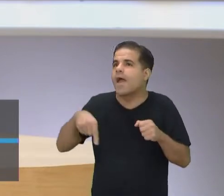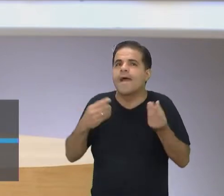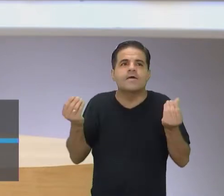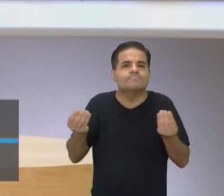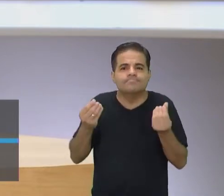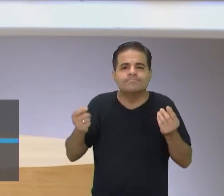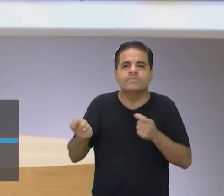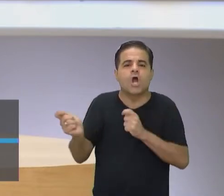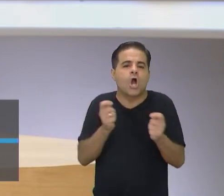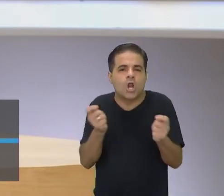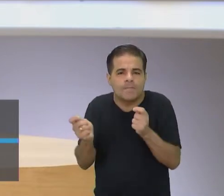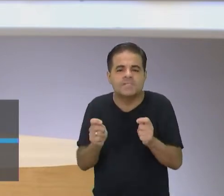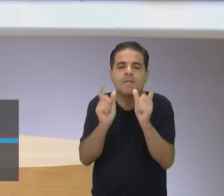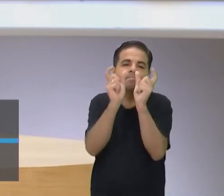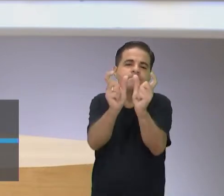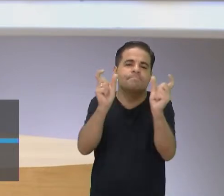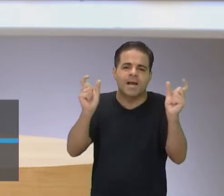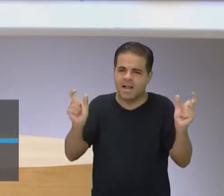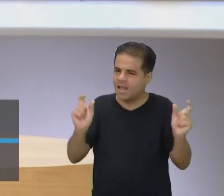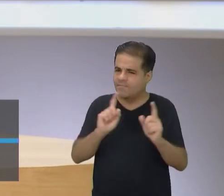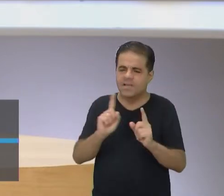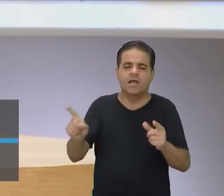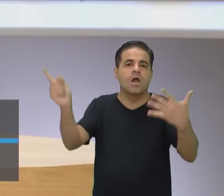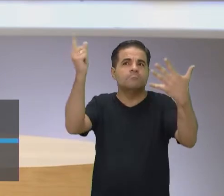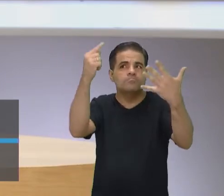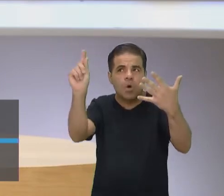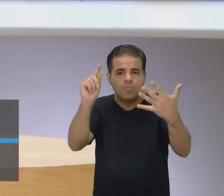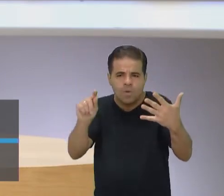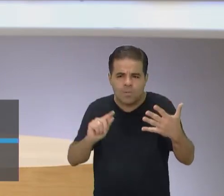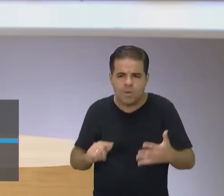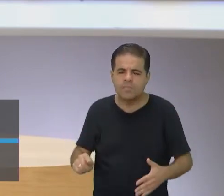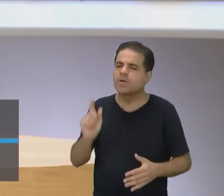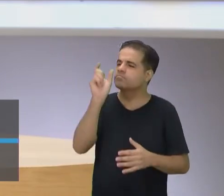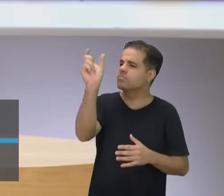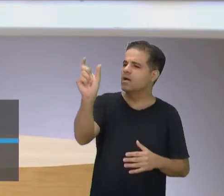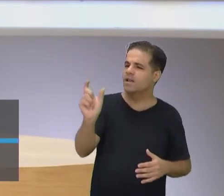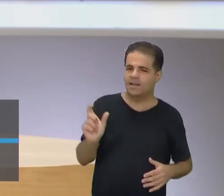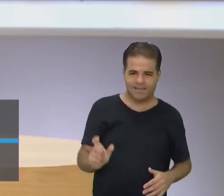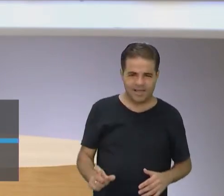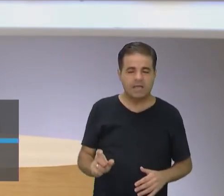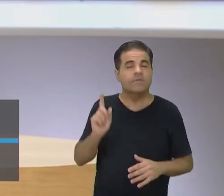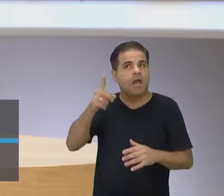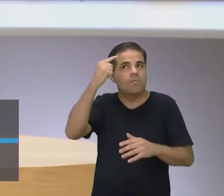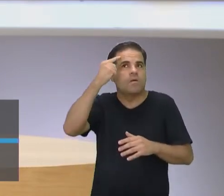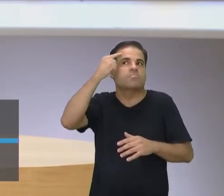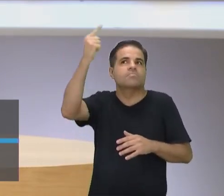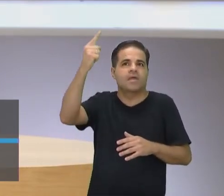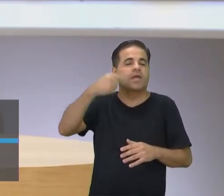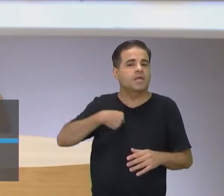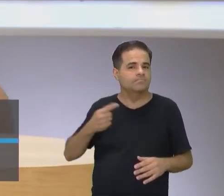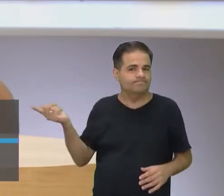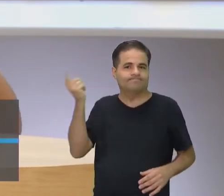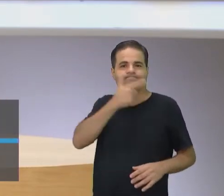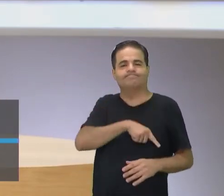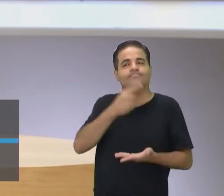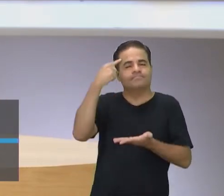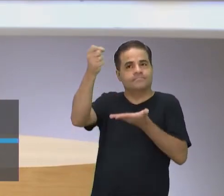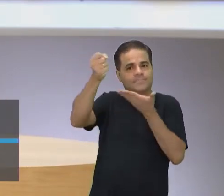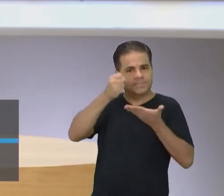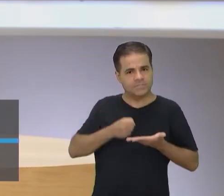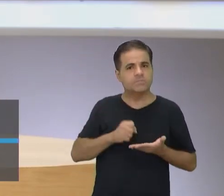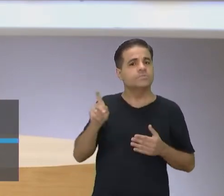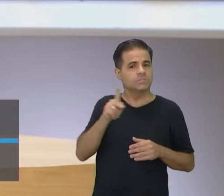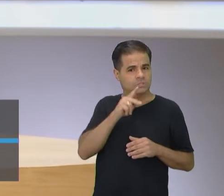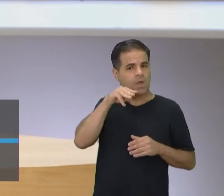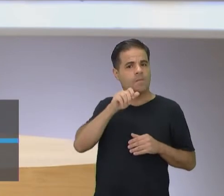de economizar palavras, mas ser assertivo nas palavras, né? É uma ideia que eu consigo trazer de uma forma... O professor